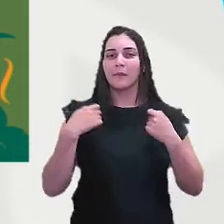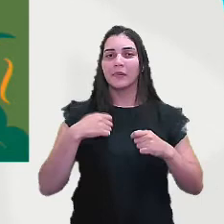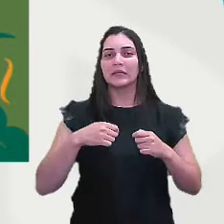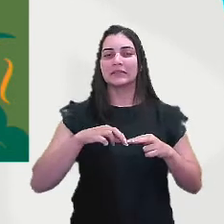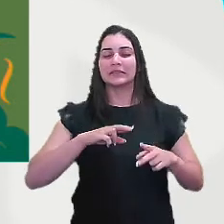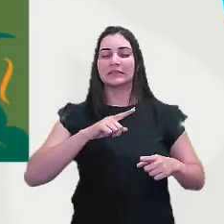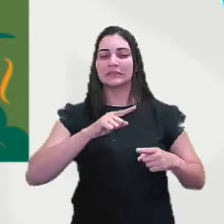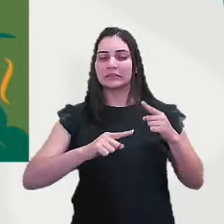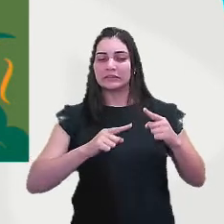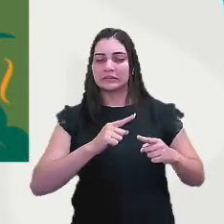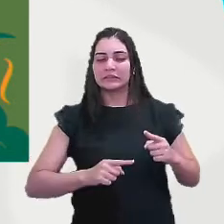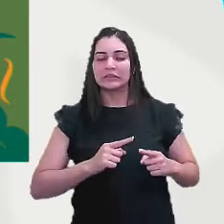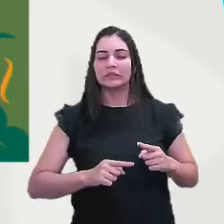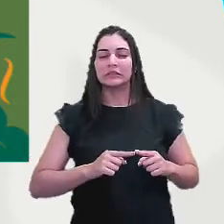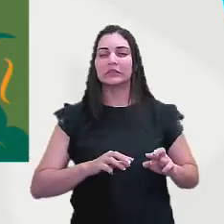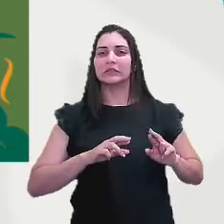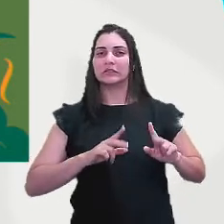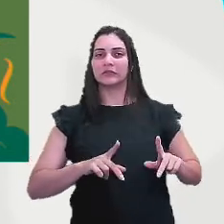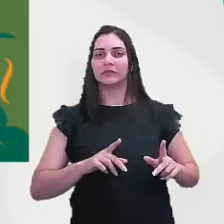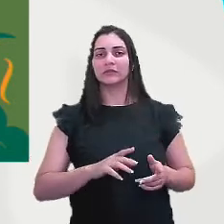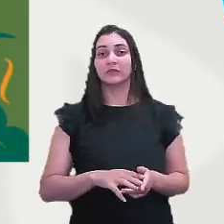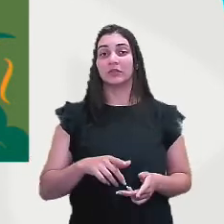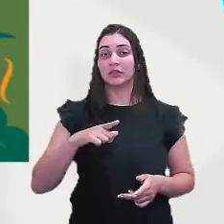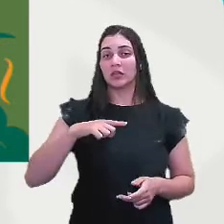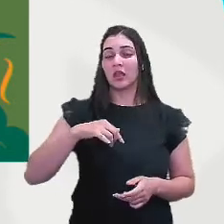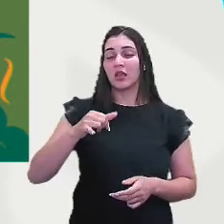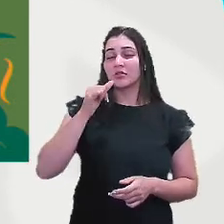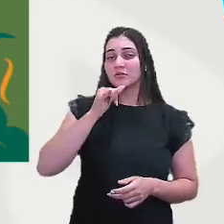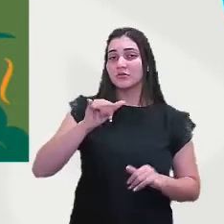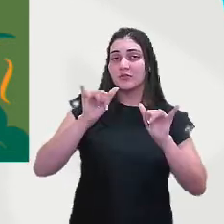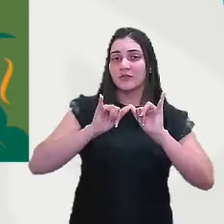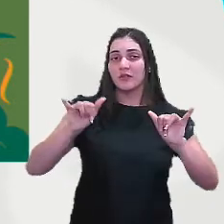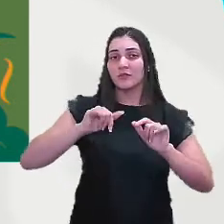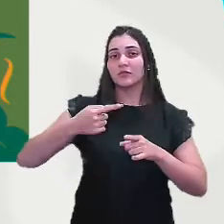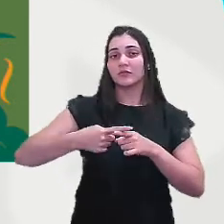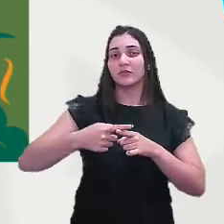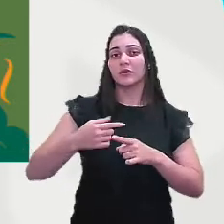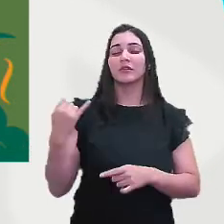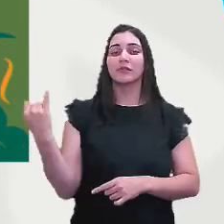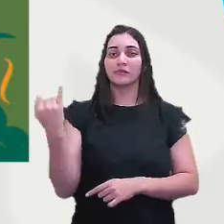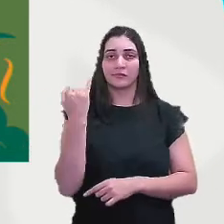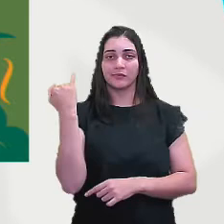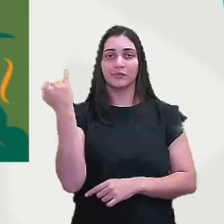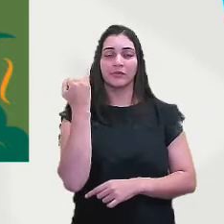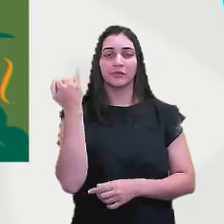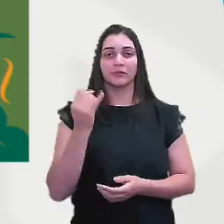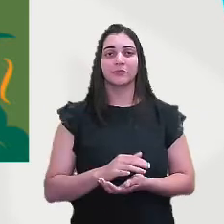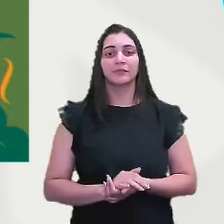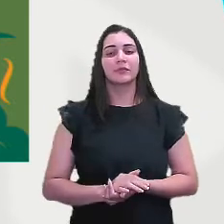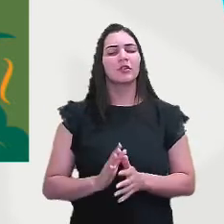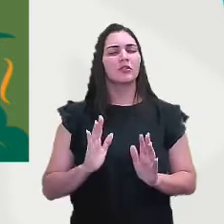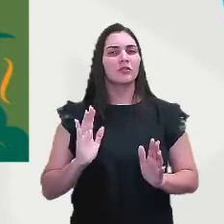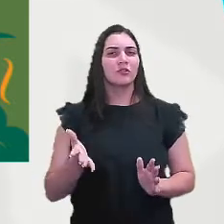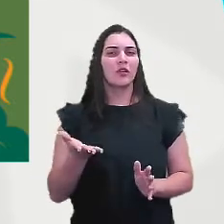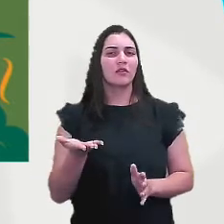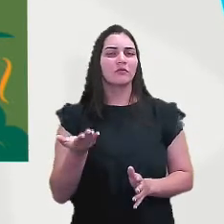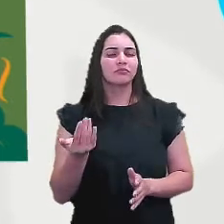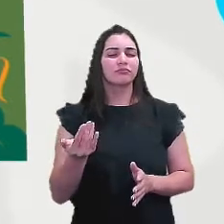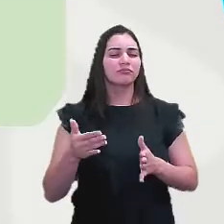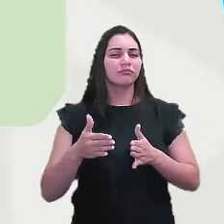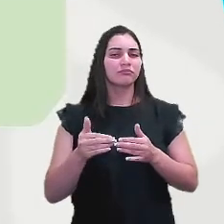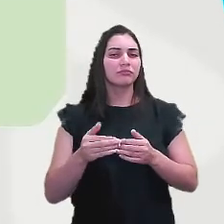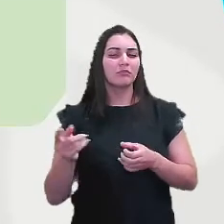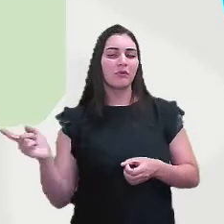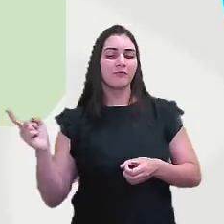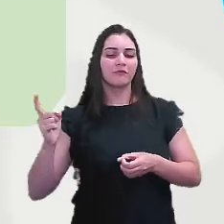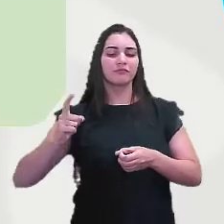processo de incinerar. Então, fica essas informações porque são extremamente relevantes. E aí eu já vou pedir para a produção voltar aqui